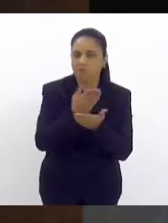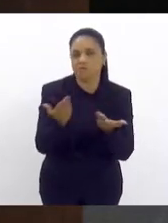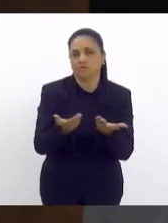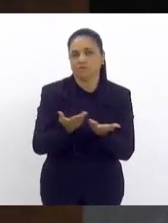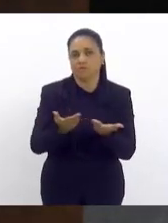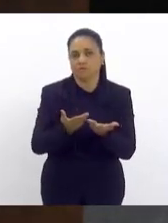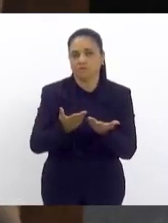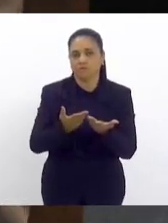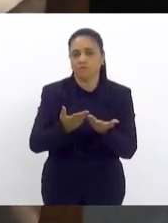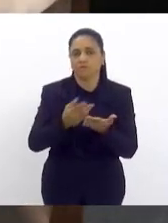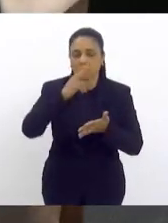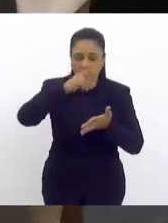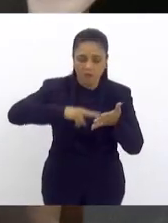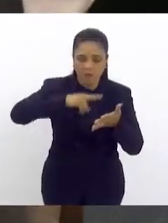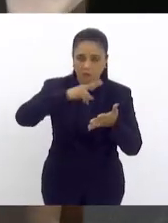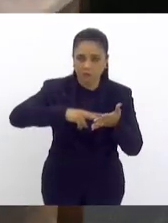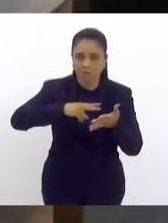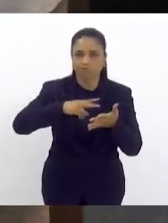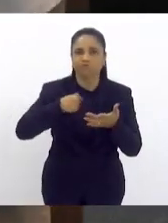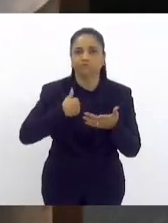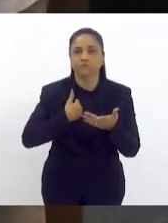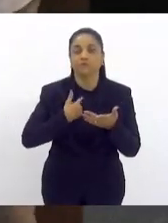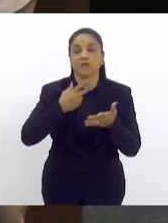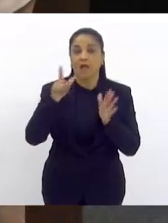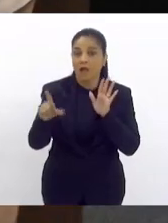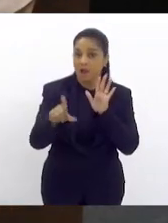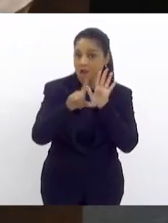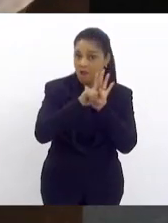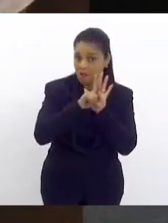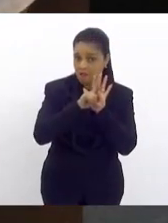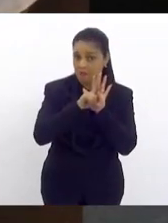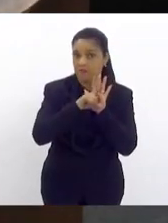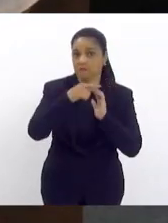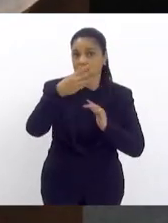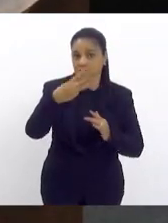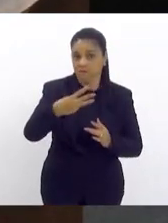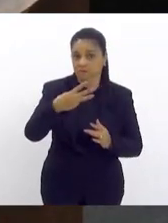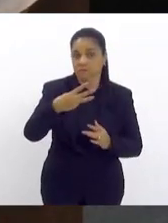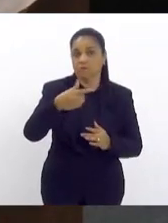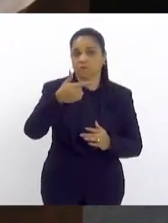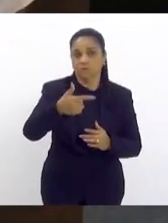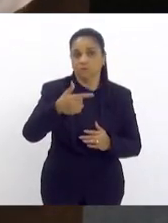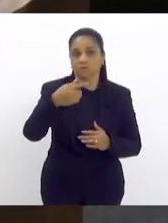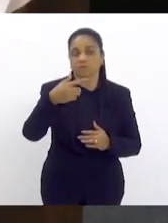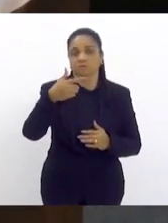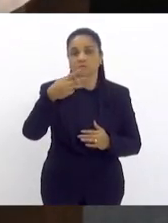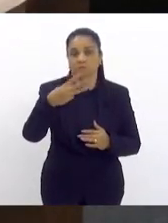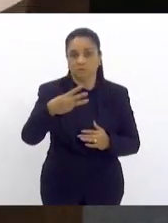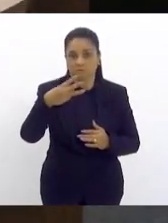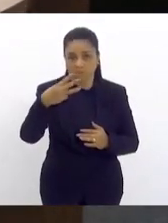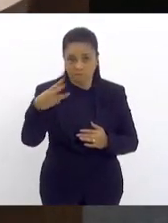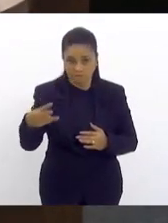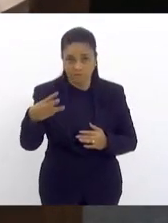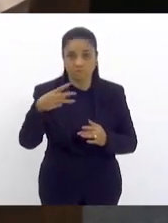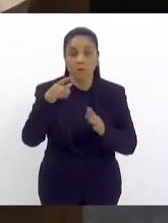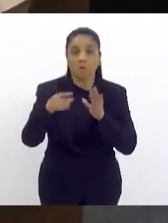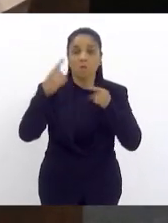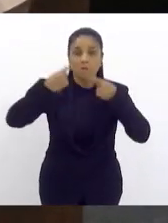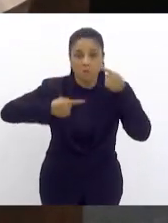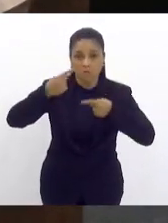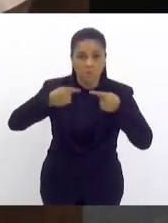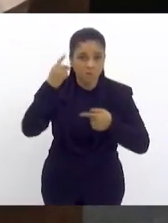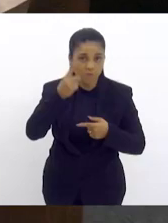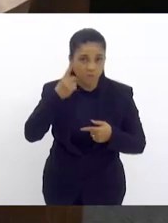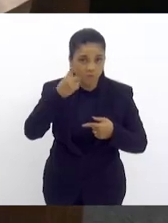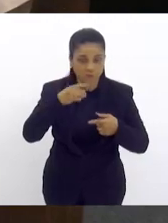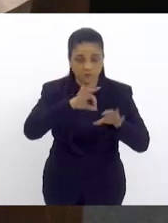passo a leitura considerando que a lei número 3293 de 999 que institui a política estadual de